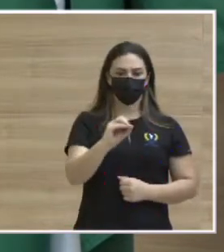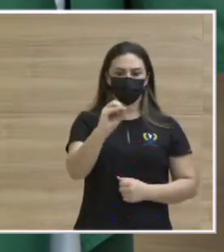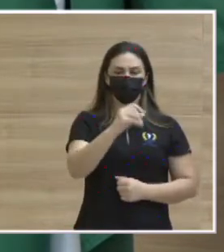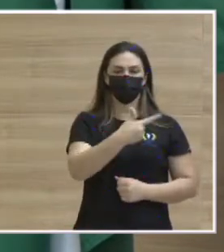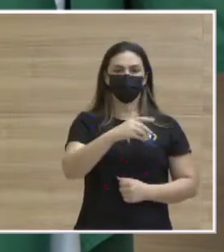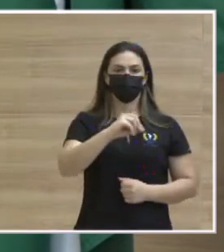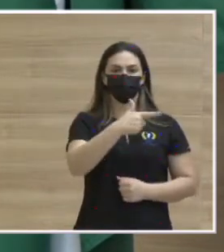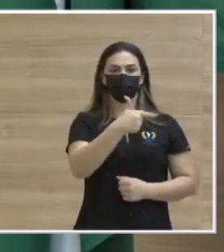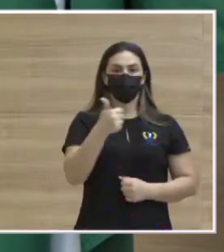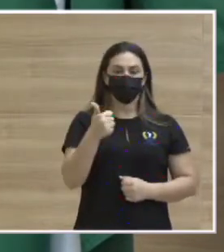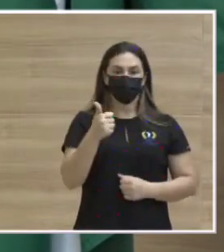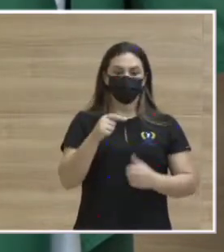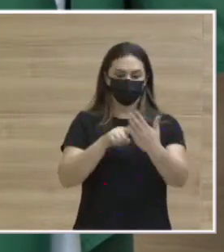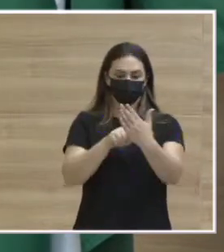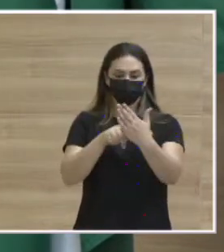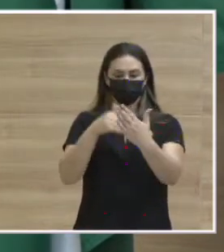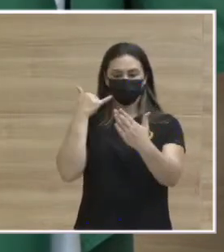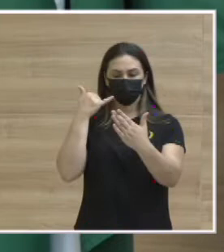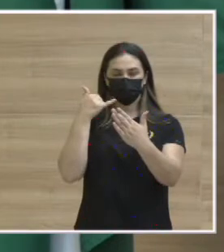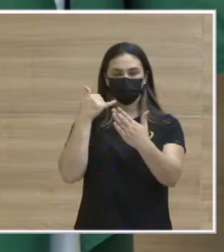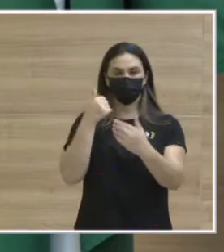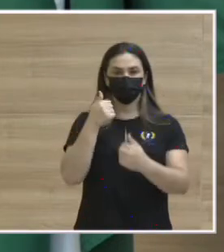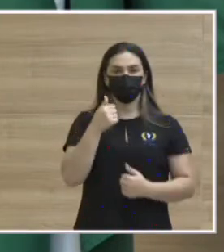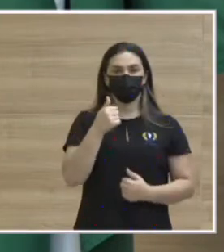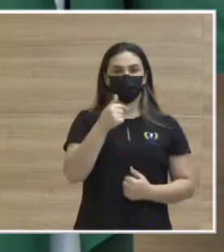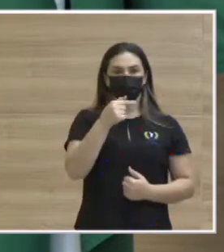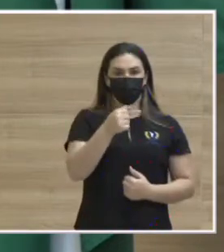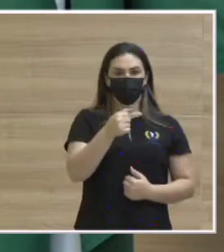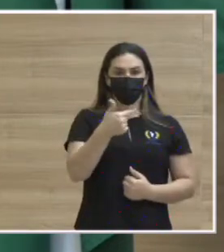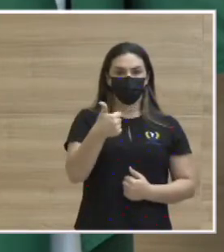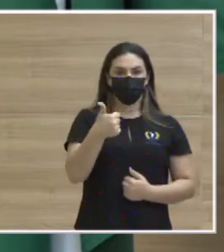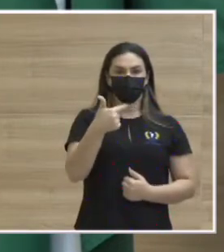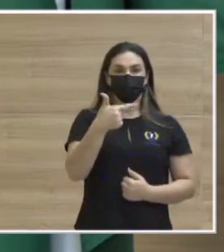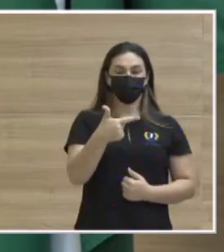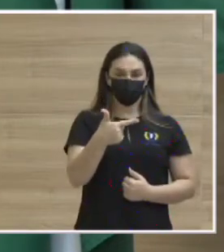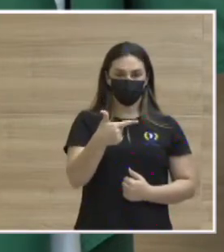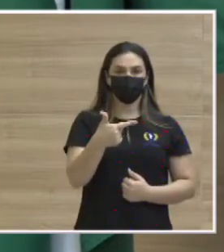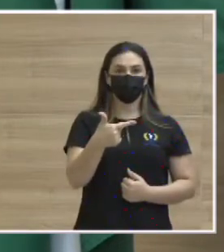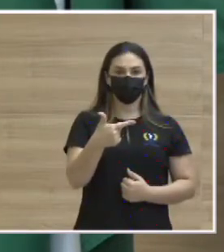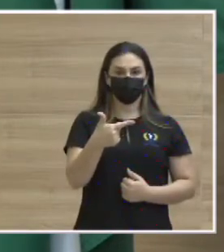14/10/2021, a denúncia de 7/12/2021, em